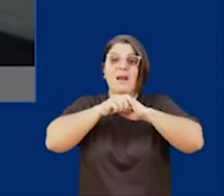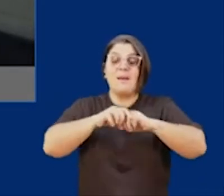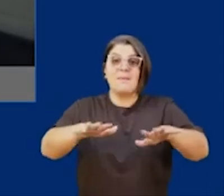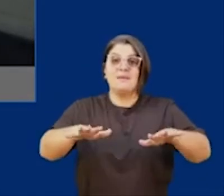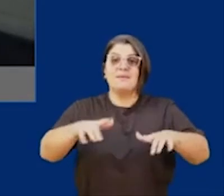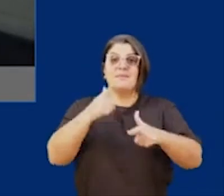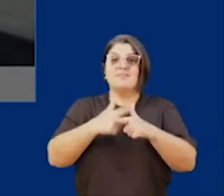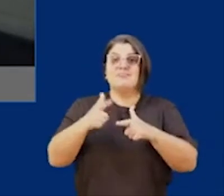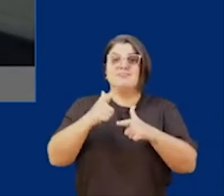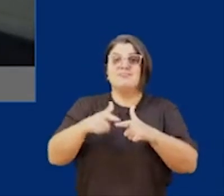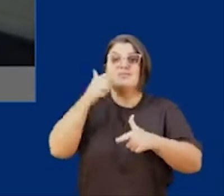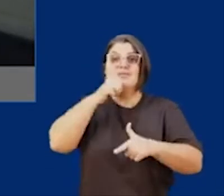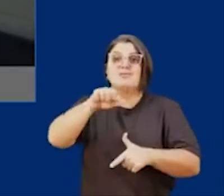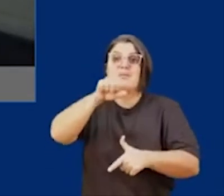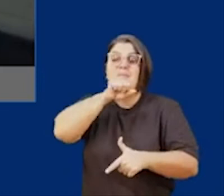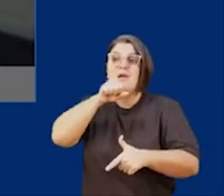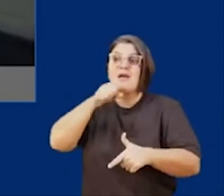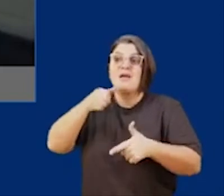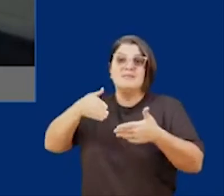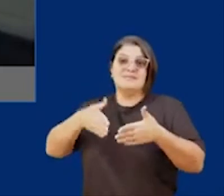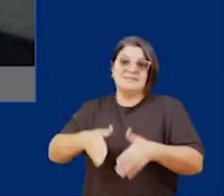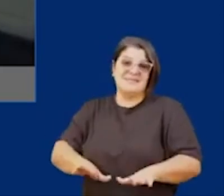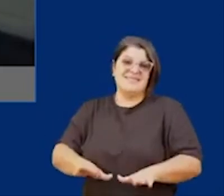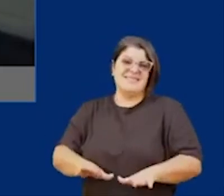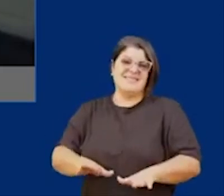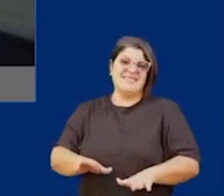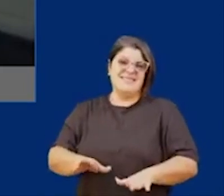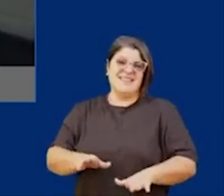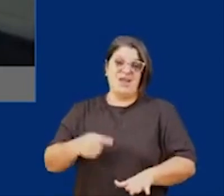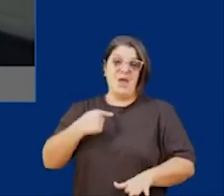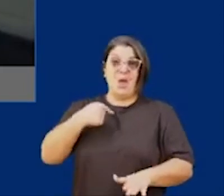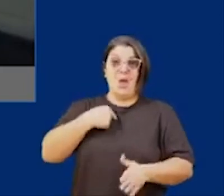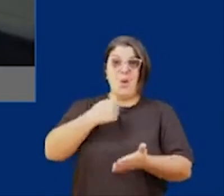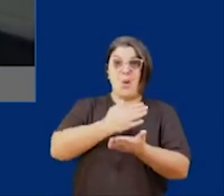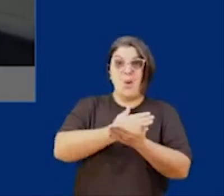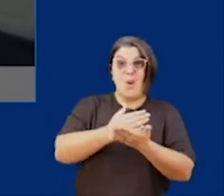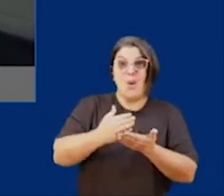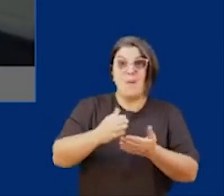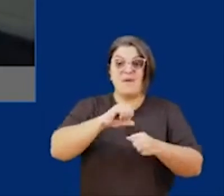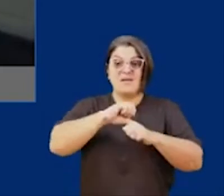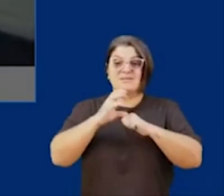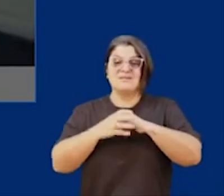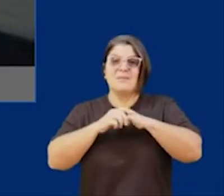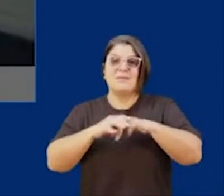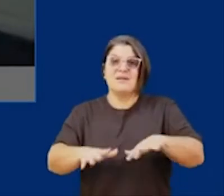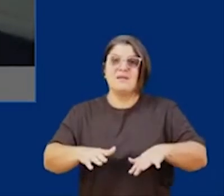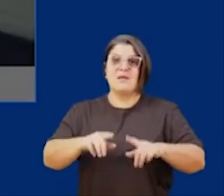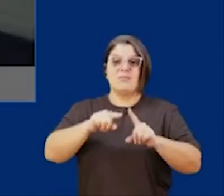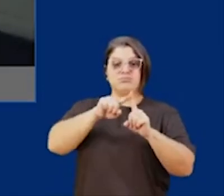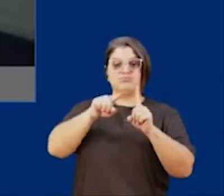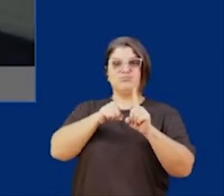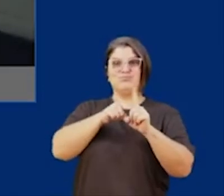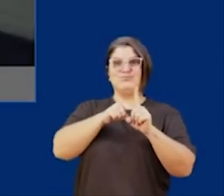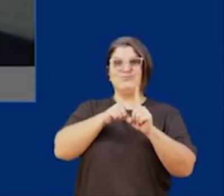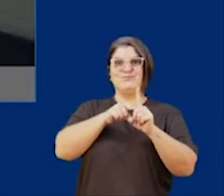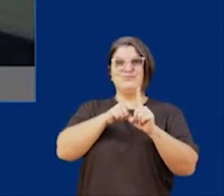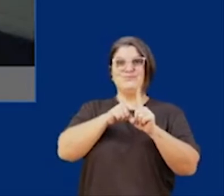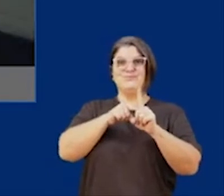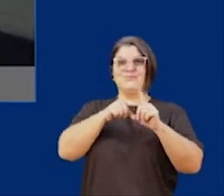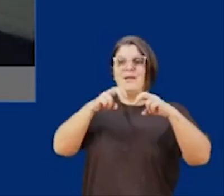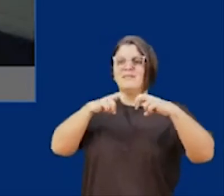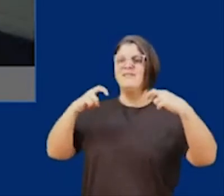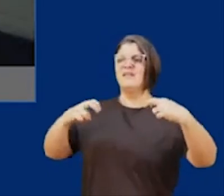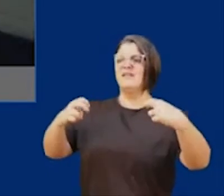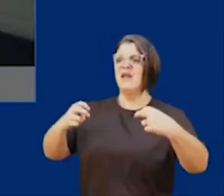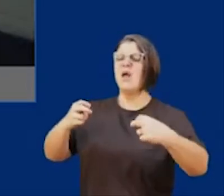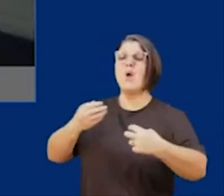que tiveram os bebês, né, eu fui uma delas que engravidei logo no começo da pandemia, e algumas rodas que aconteciam, eu lembro que eu quis participar